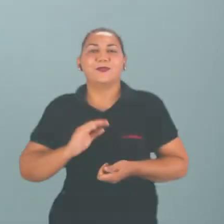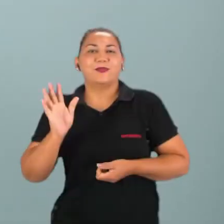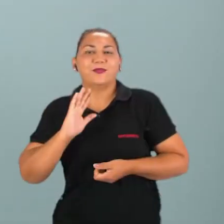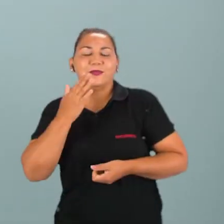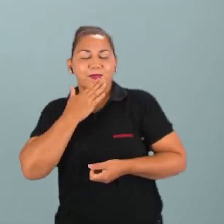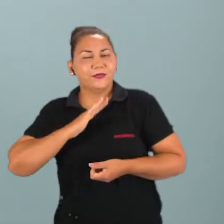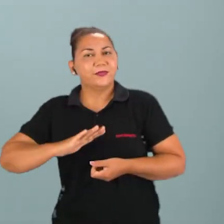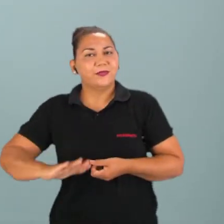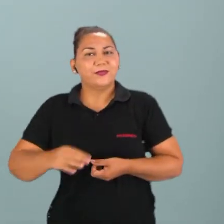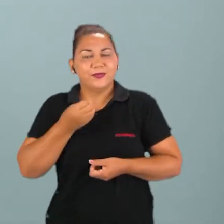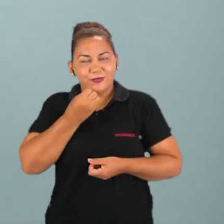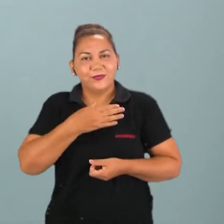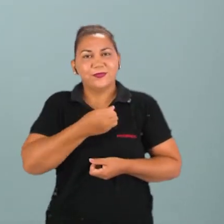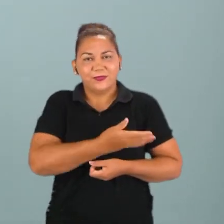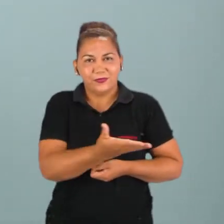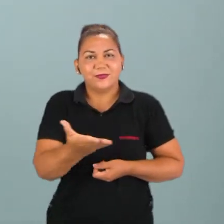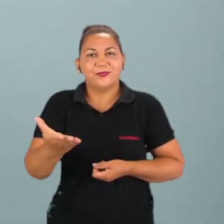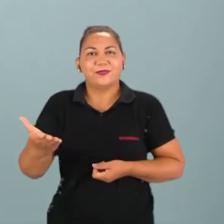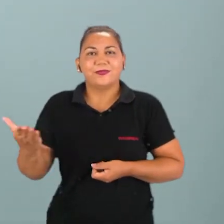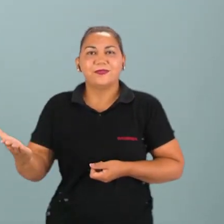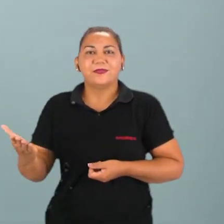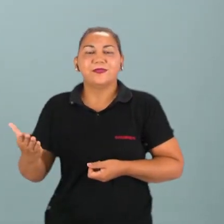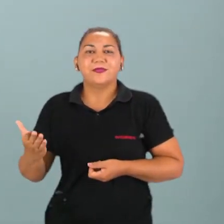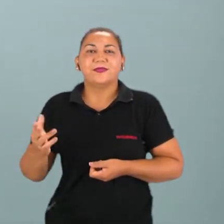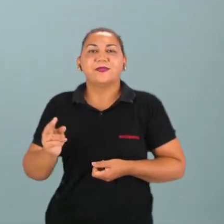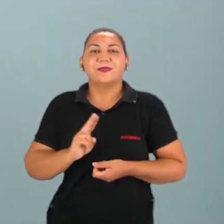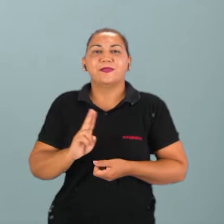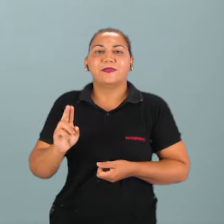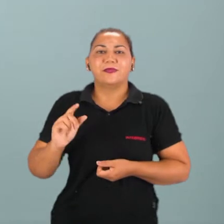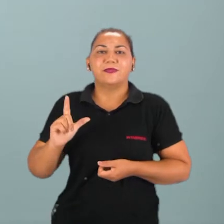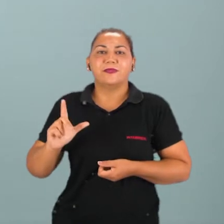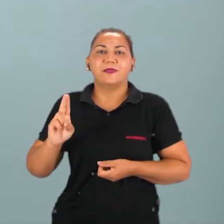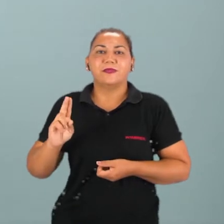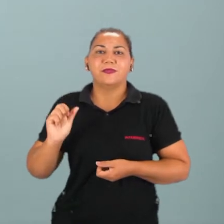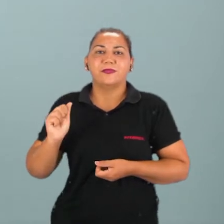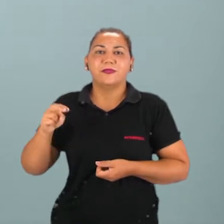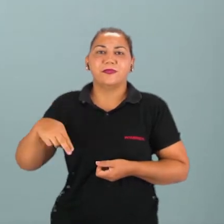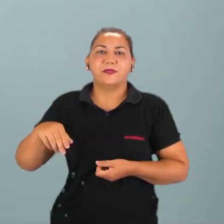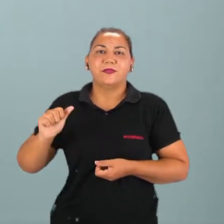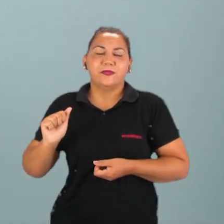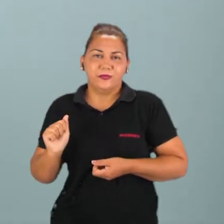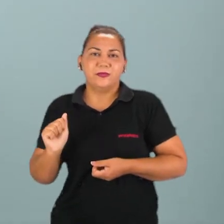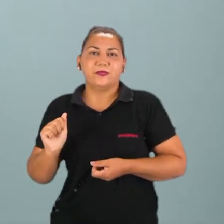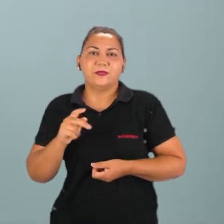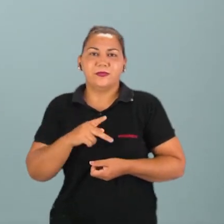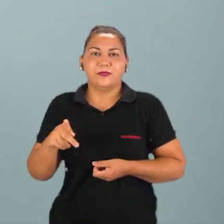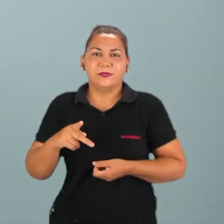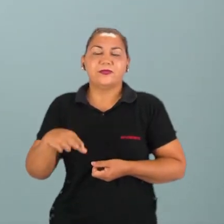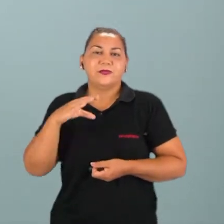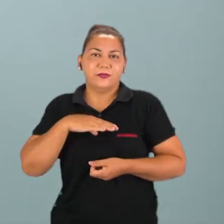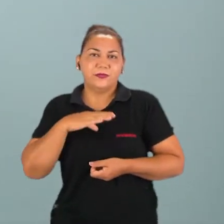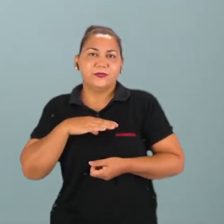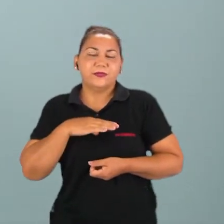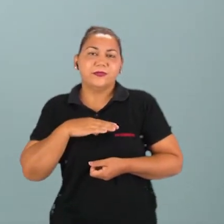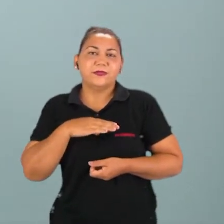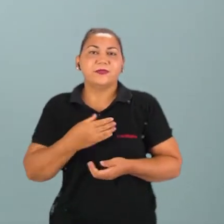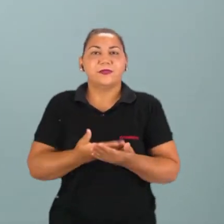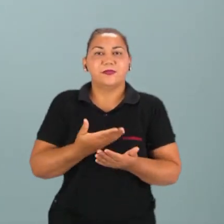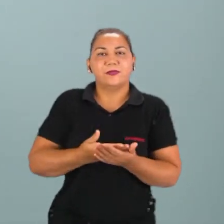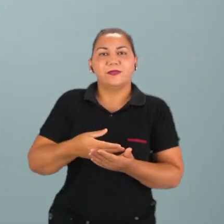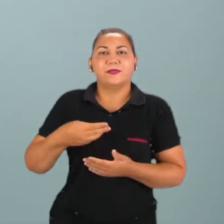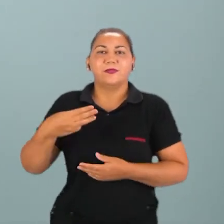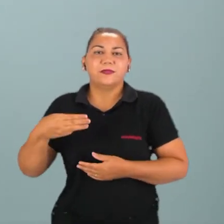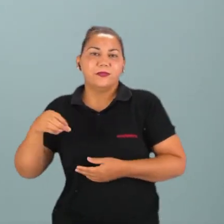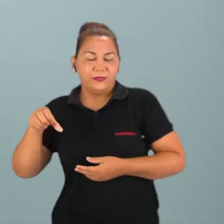Olá, crianças! Tudo bem com vocês? Eu me chamo Luana, professora de língua portuguesa. Esta é a aula de número 39